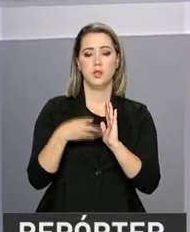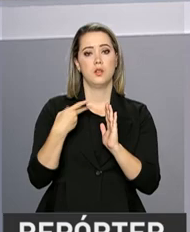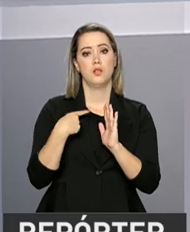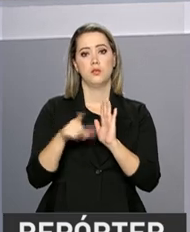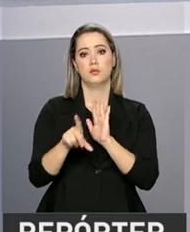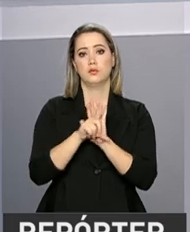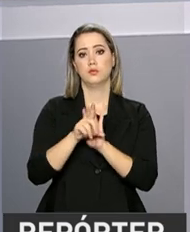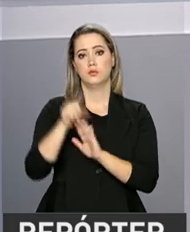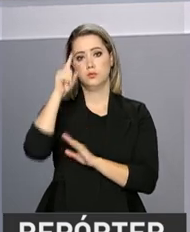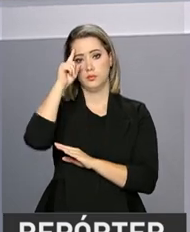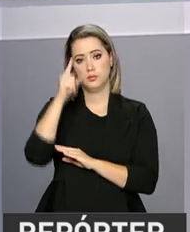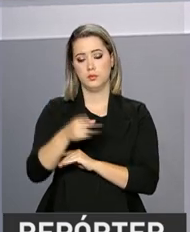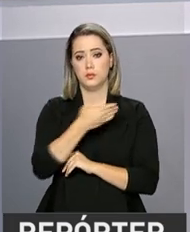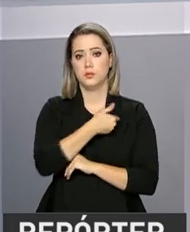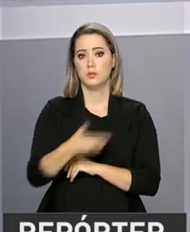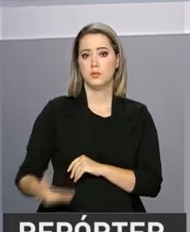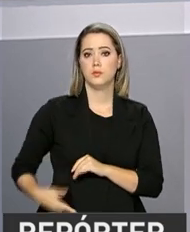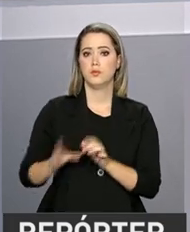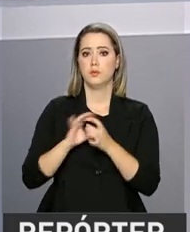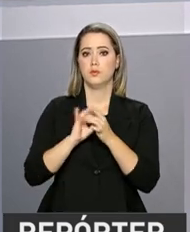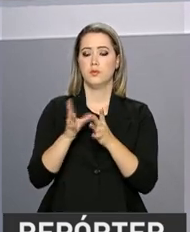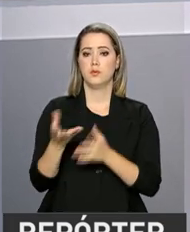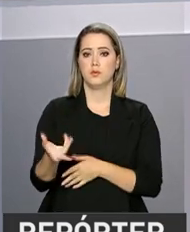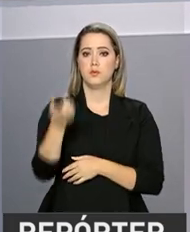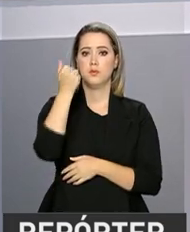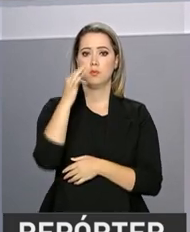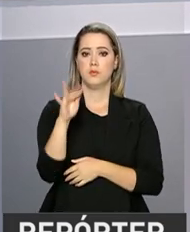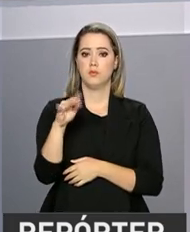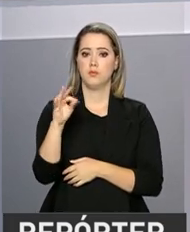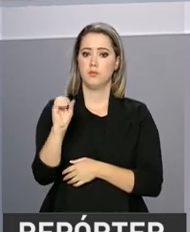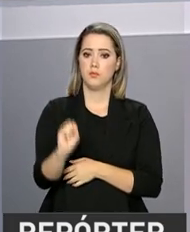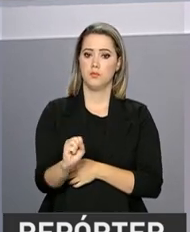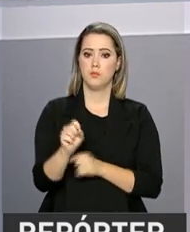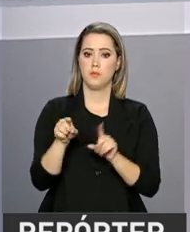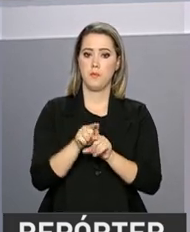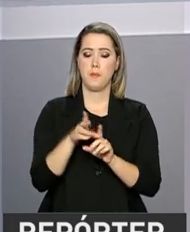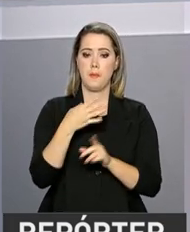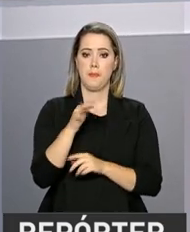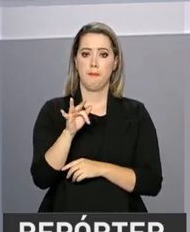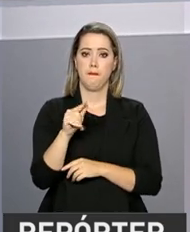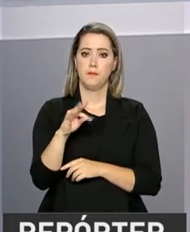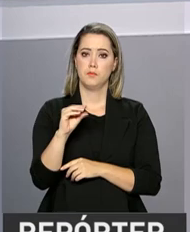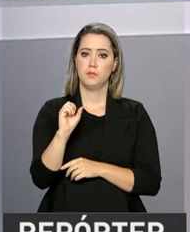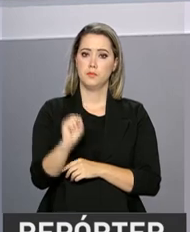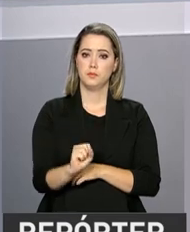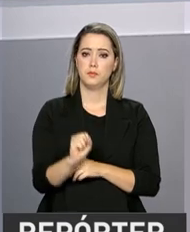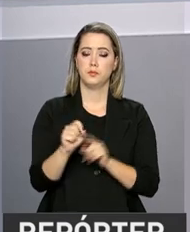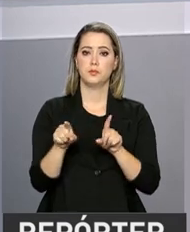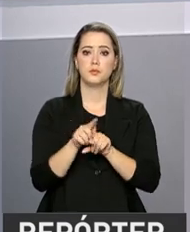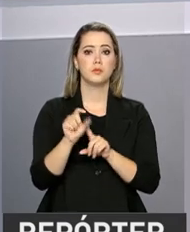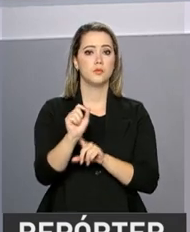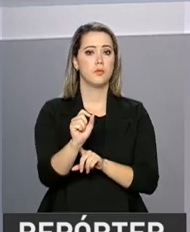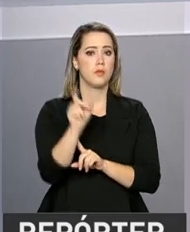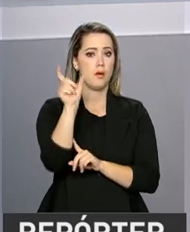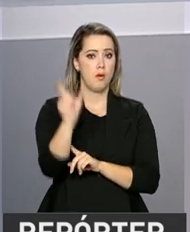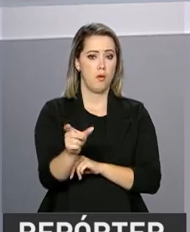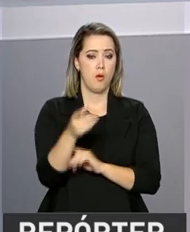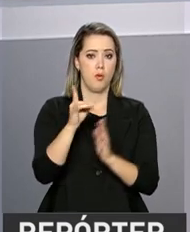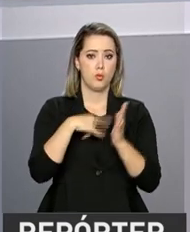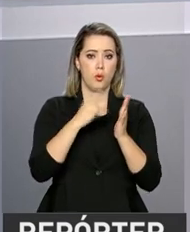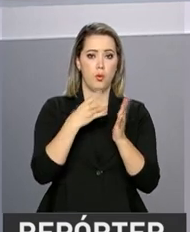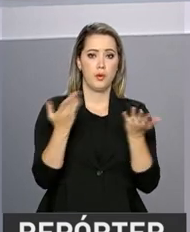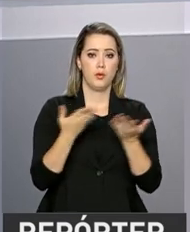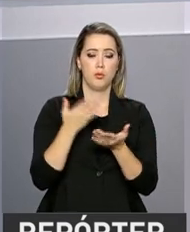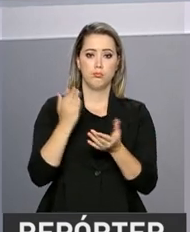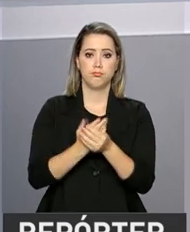editada pelo governo que libera o saque das contas inativas do FGTS, o Fundo de Garantia do Tempo de Serviço. O texto segue